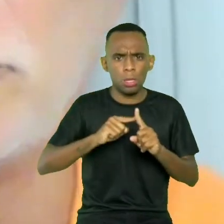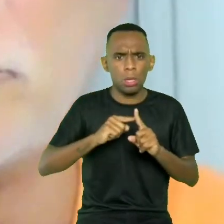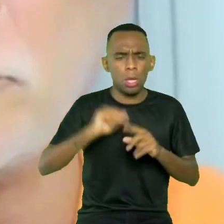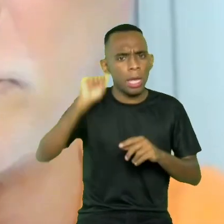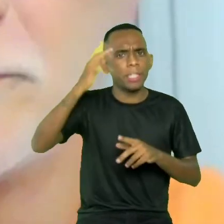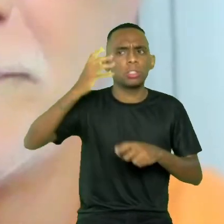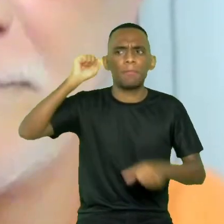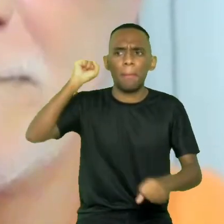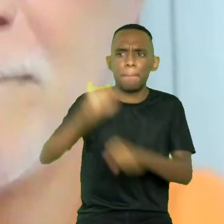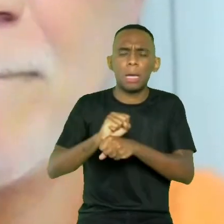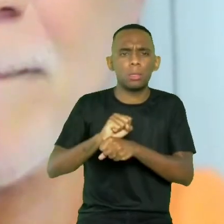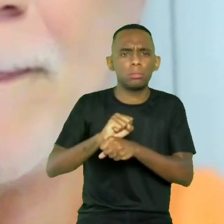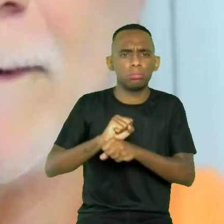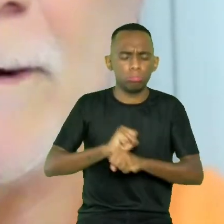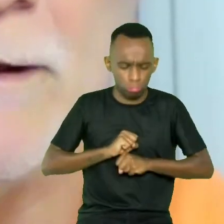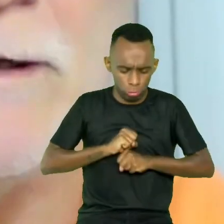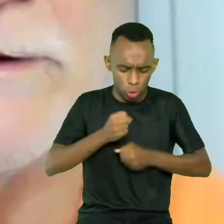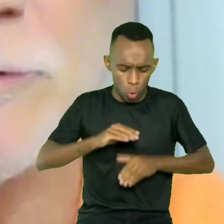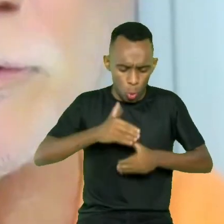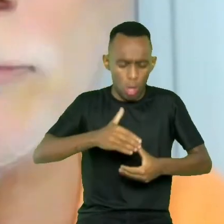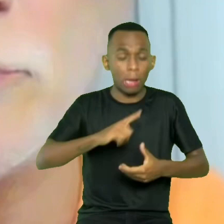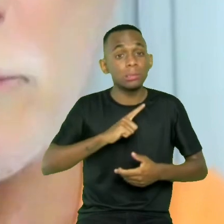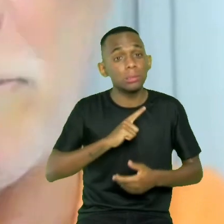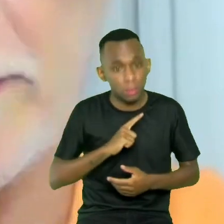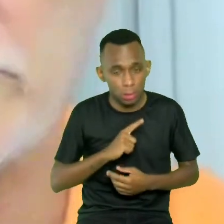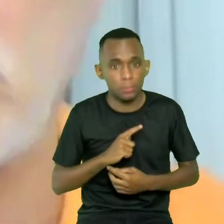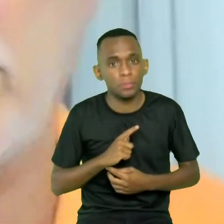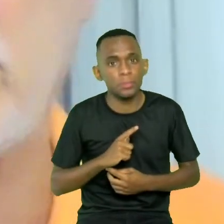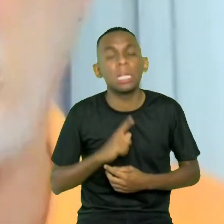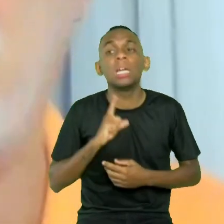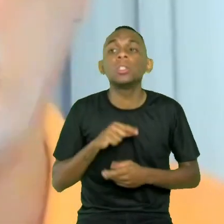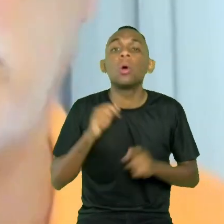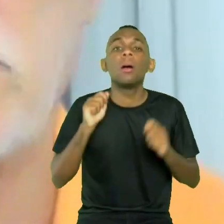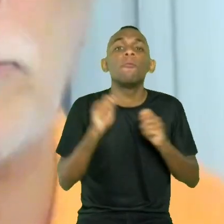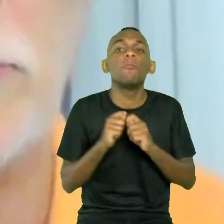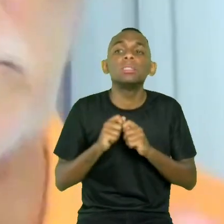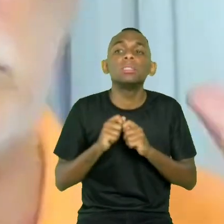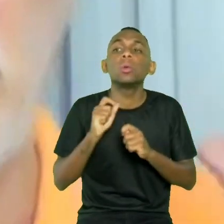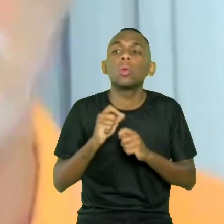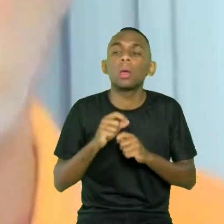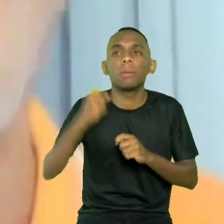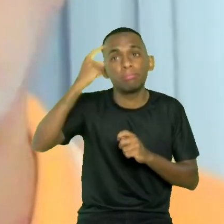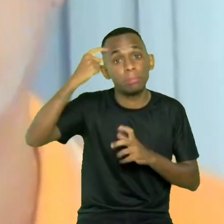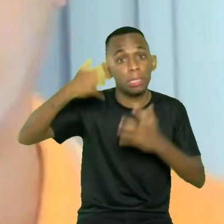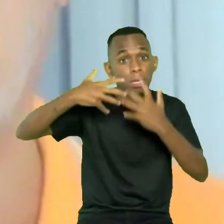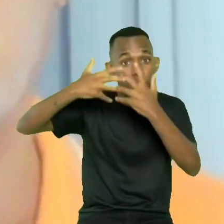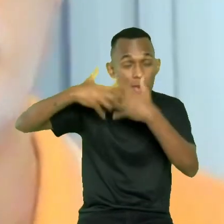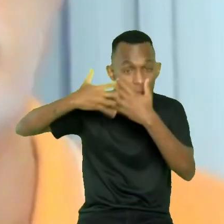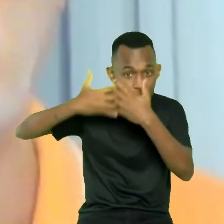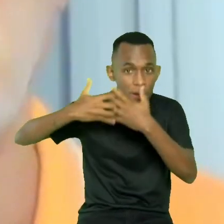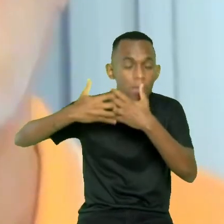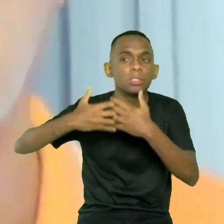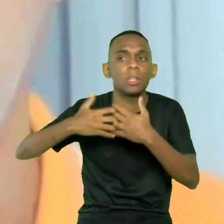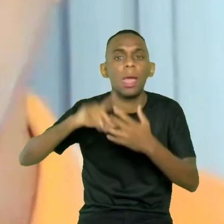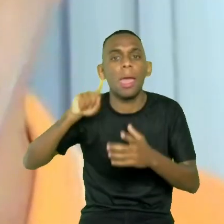uma atitude, né? E essa atitude começa com essa reflexão, nesse tempo que eu congelei, nesse instante